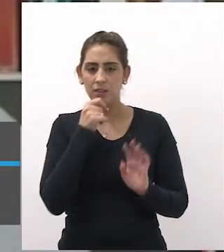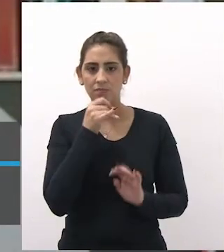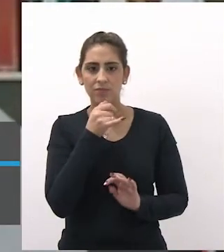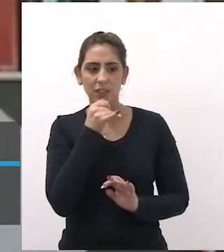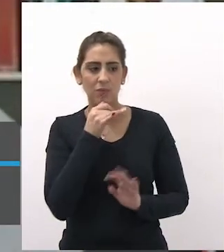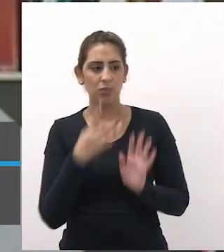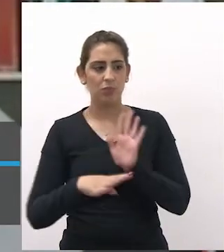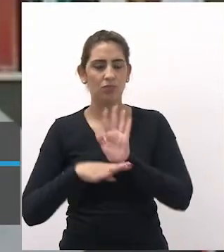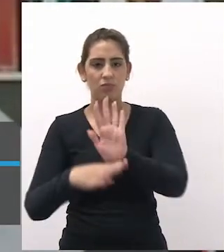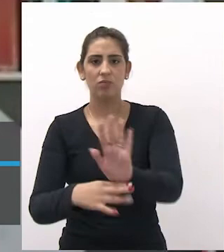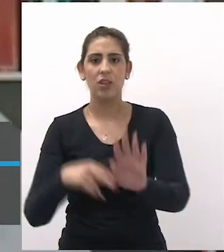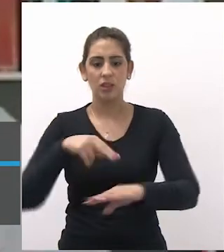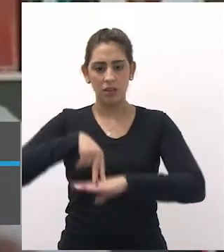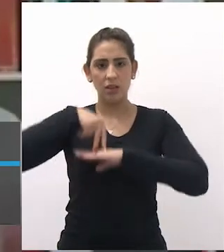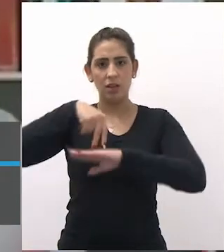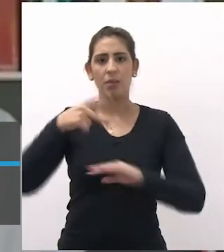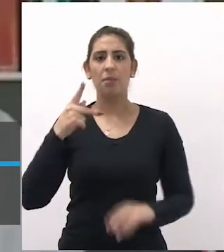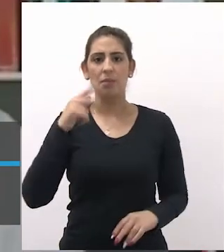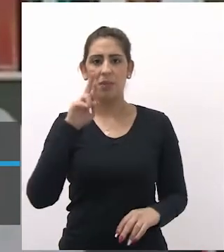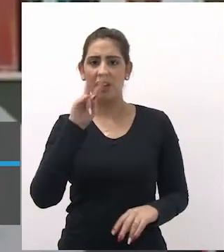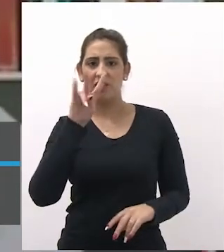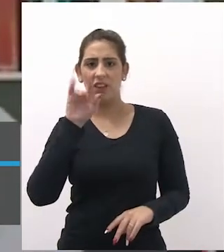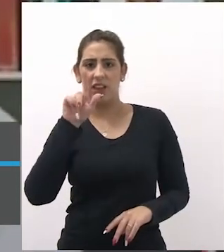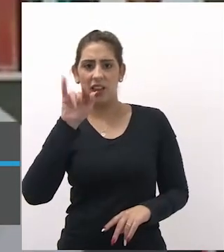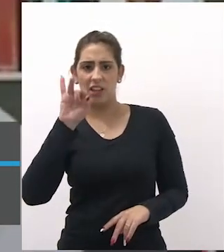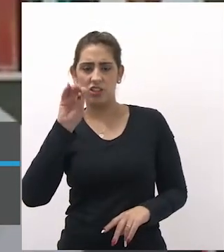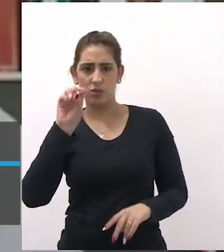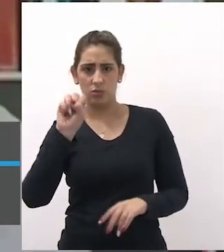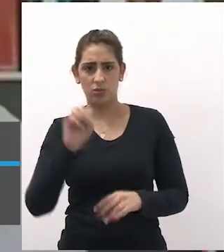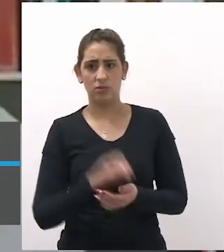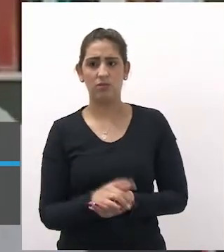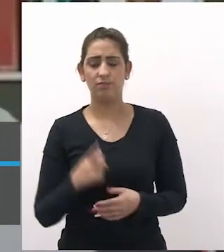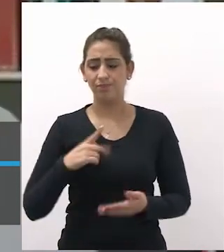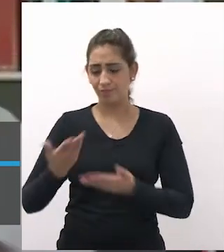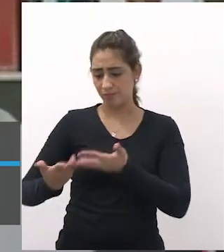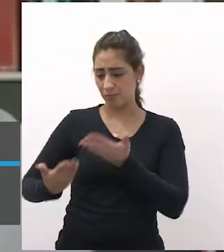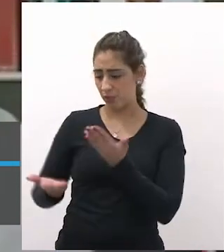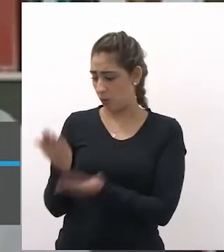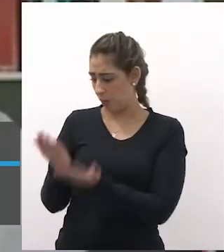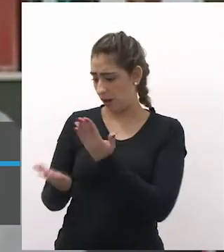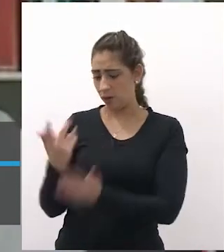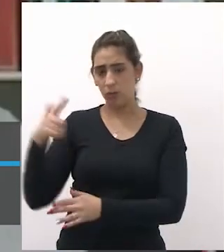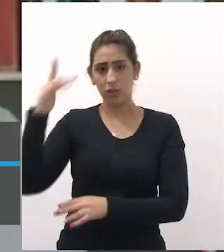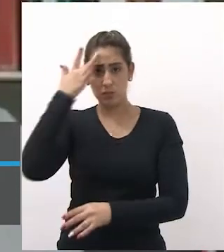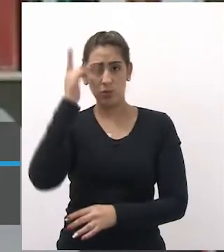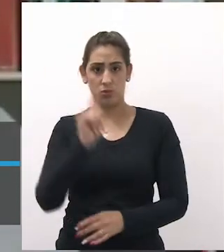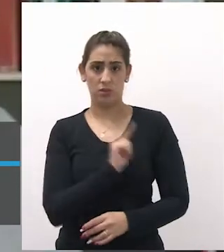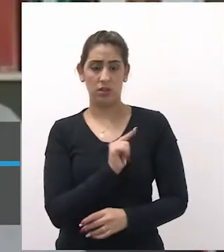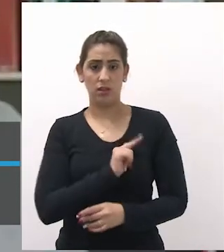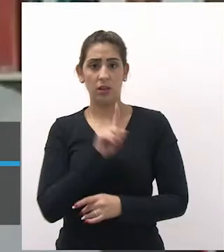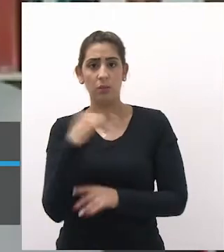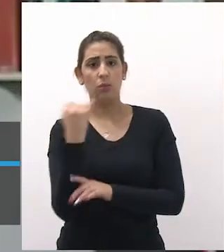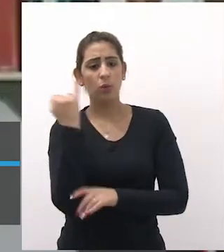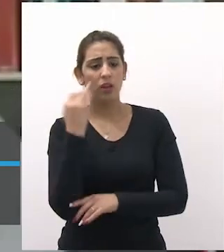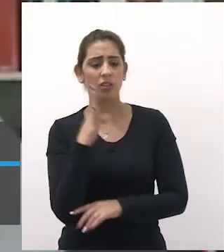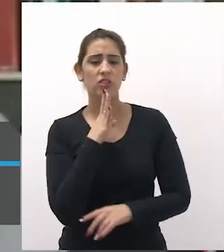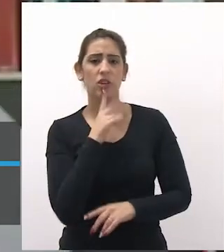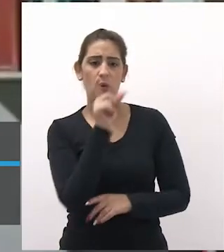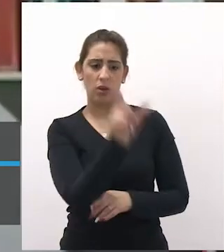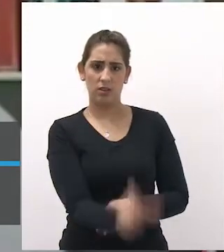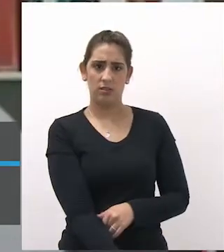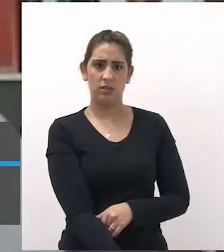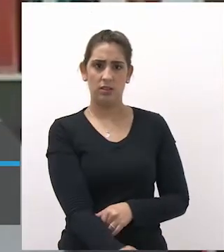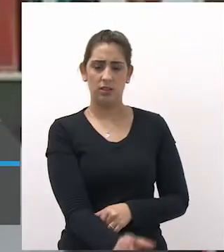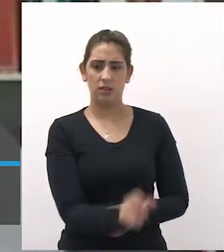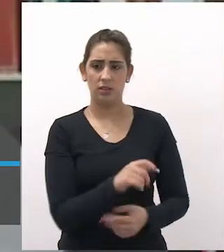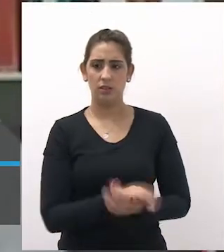tem uma situação de conforto comparada a outras pessoas. Temos, é interessante reconhecer. Por exemplo, nesse momento, quando eu